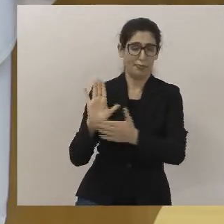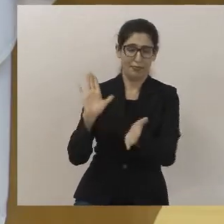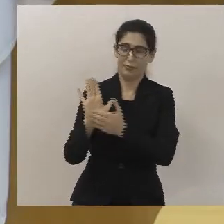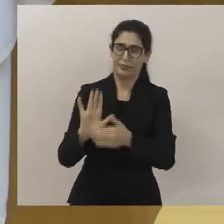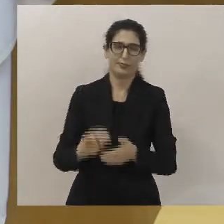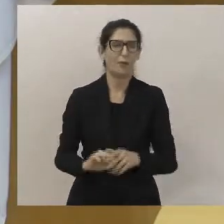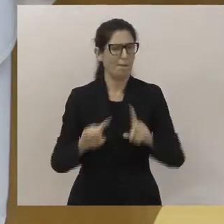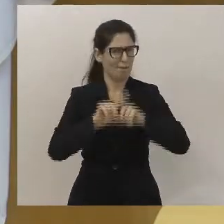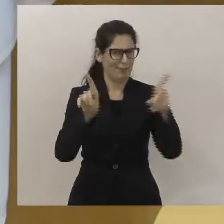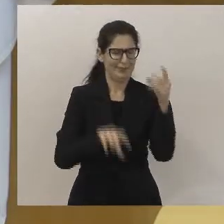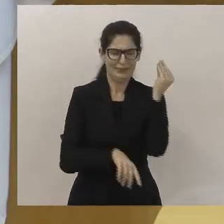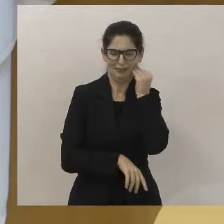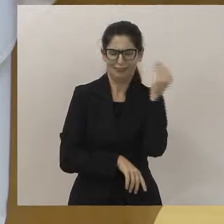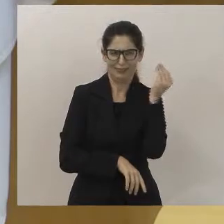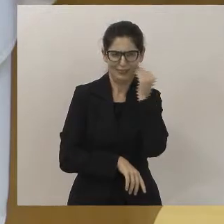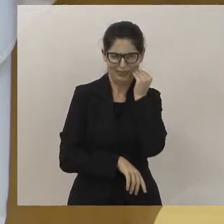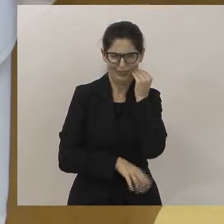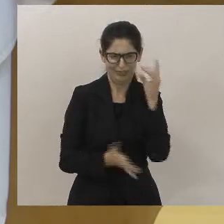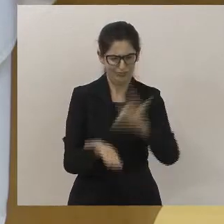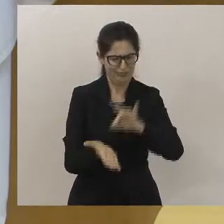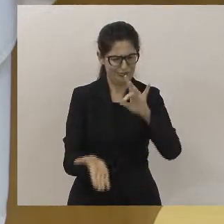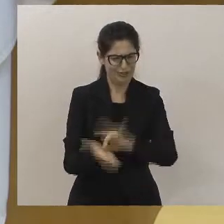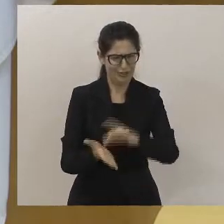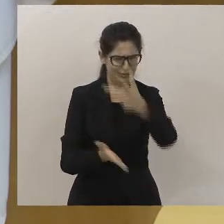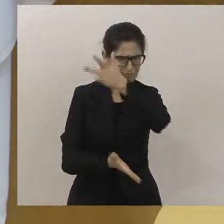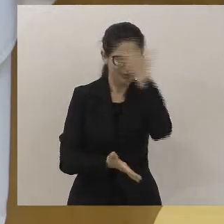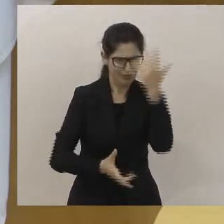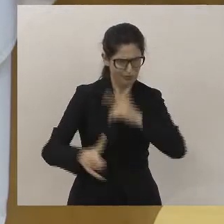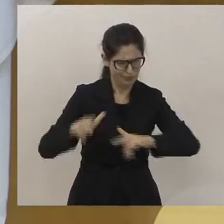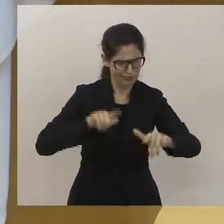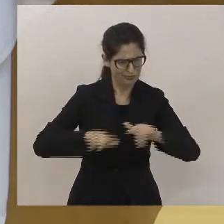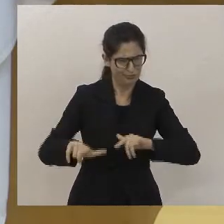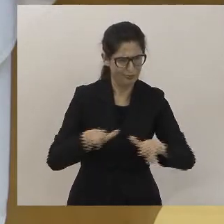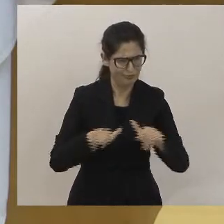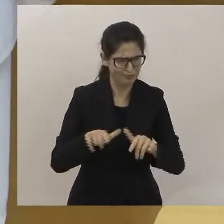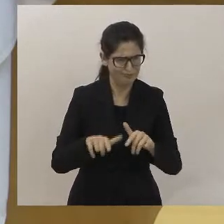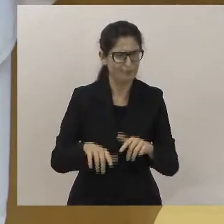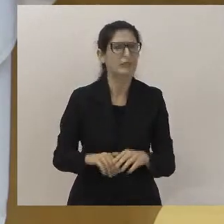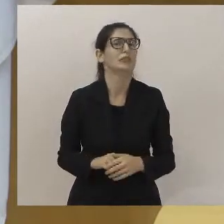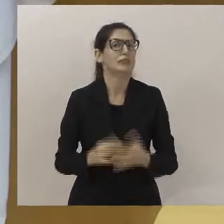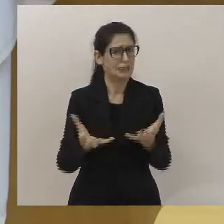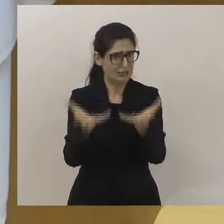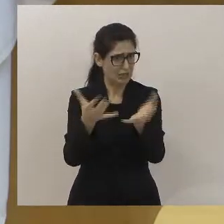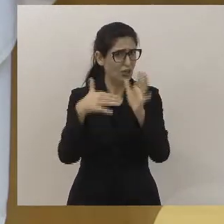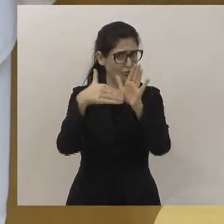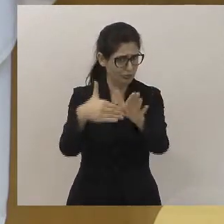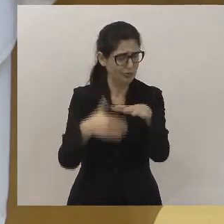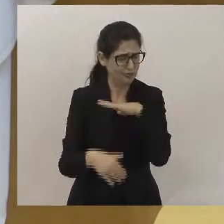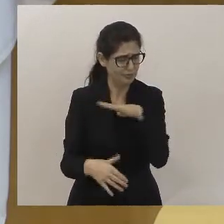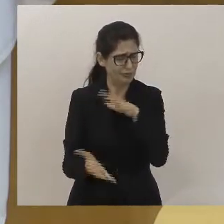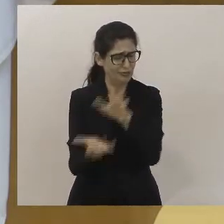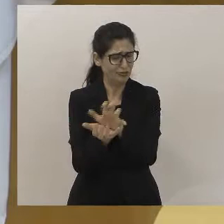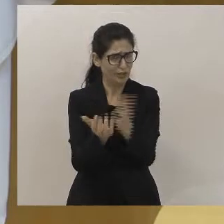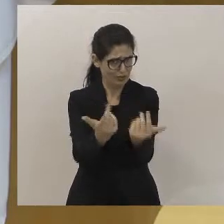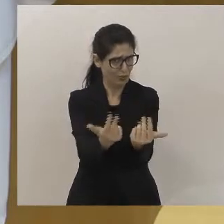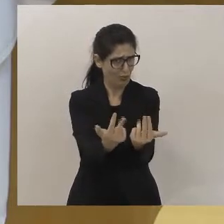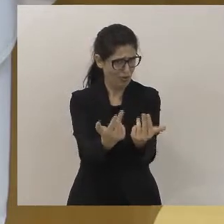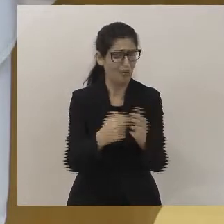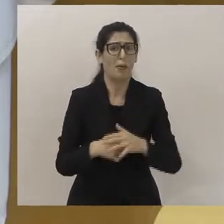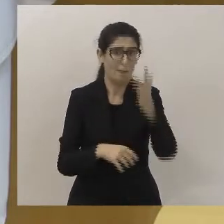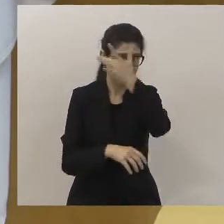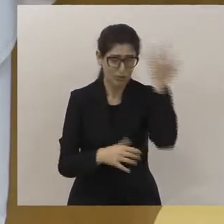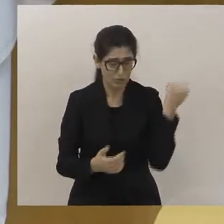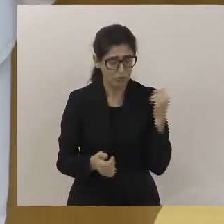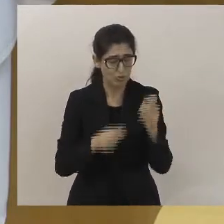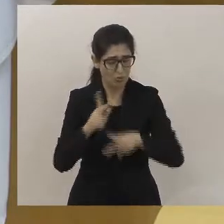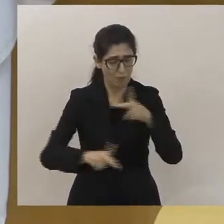pra qualquer um que queira estar à frente de uma cidade do porte de atrair a população vai cobrar a